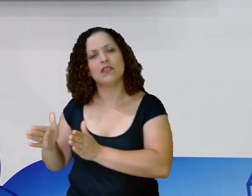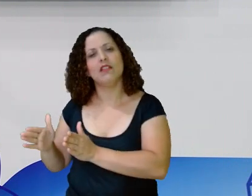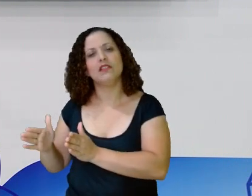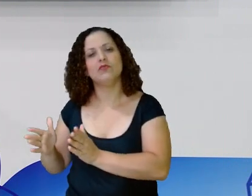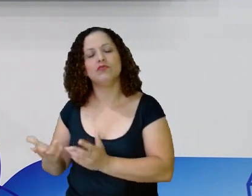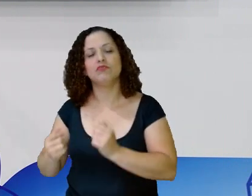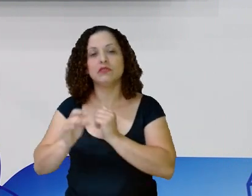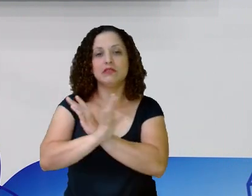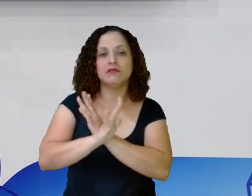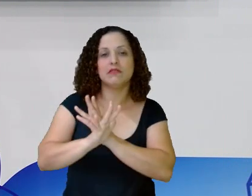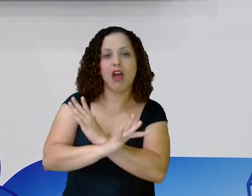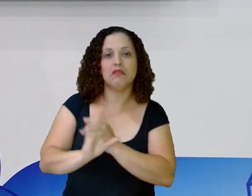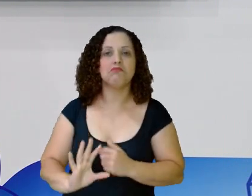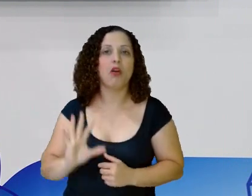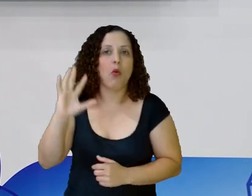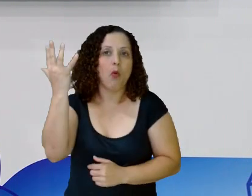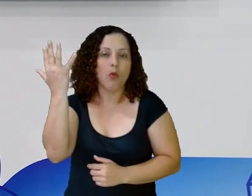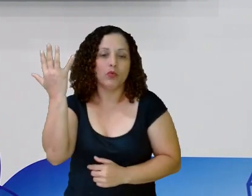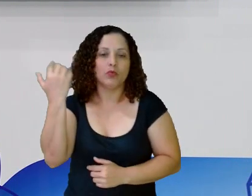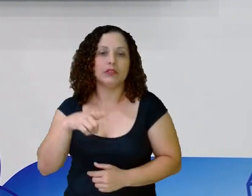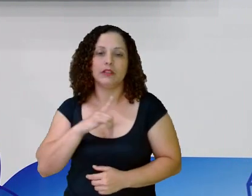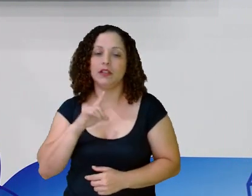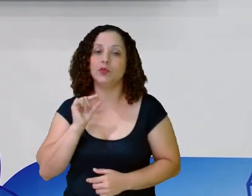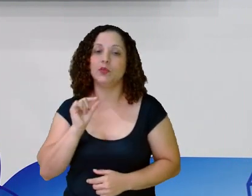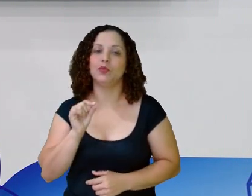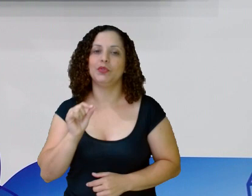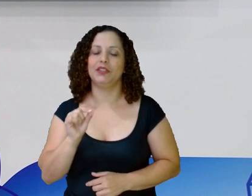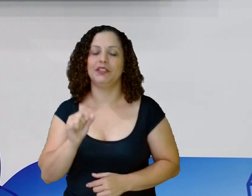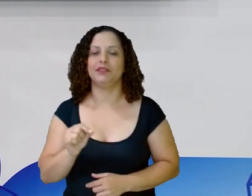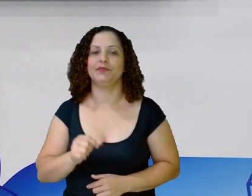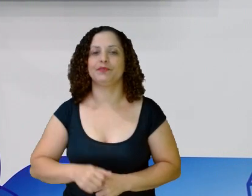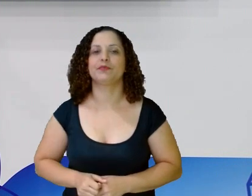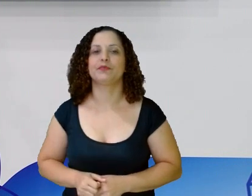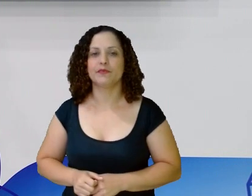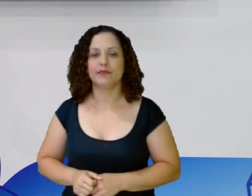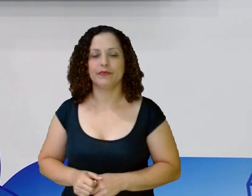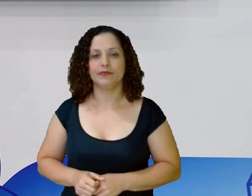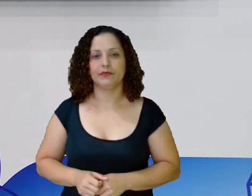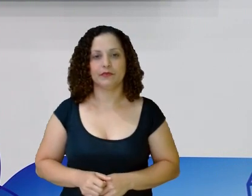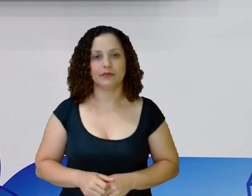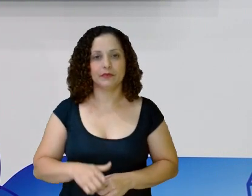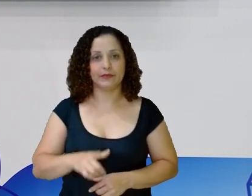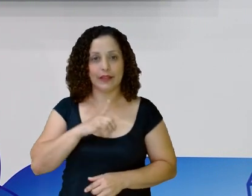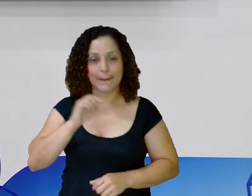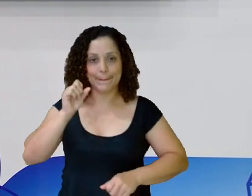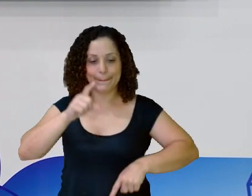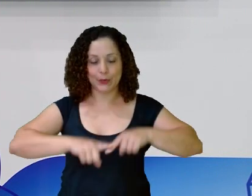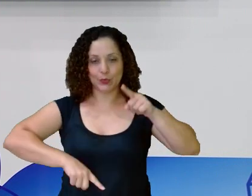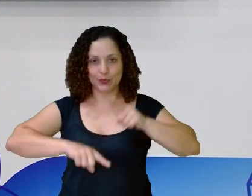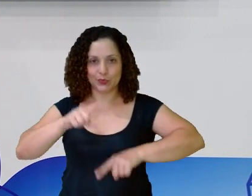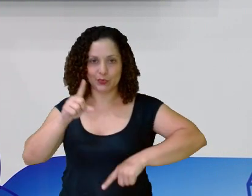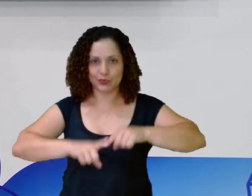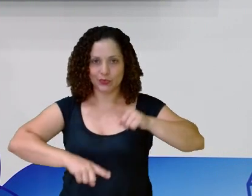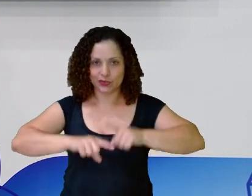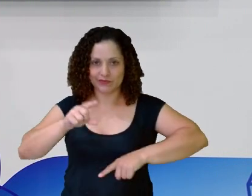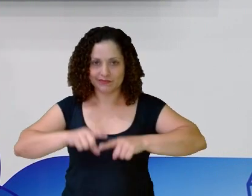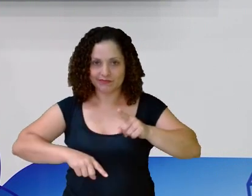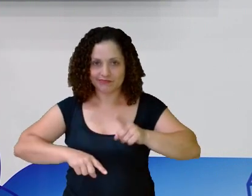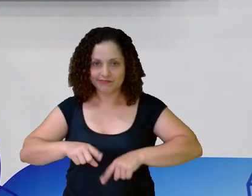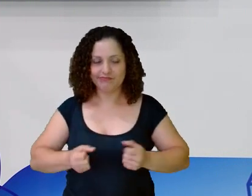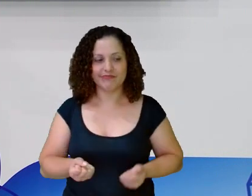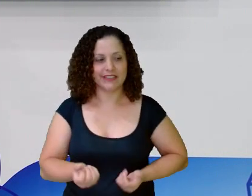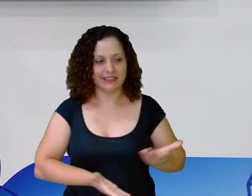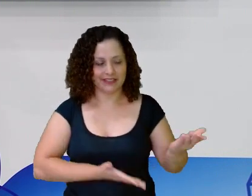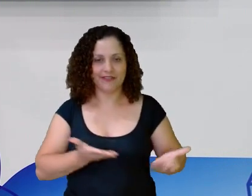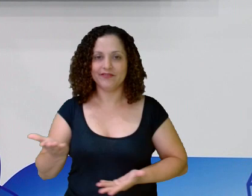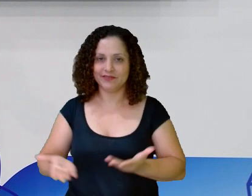nós vamos ter circulando, né, em sua maioria, os produtos e serviços.